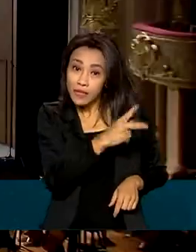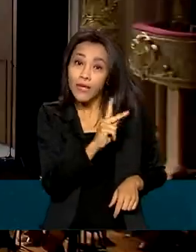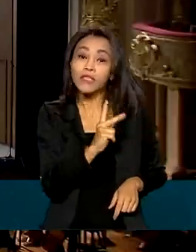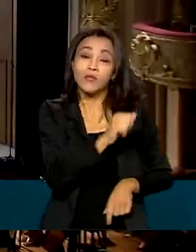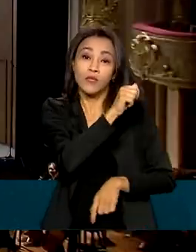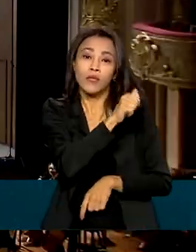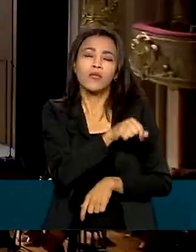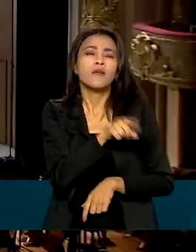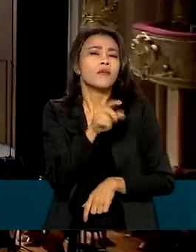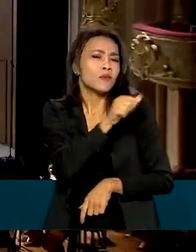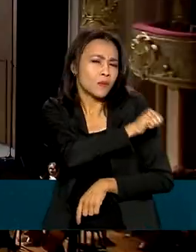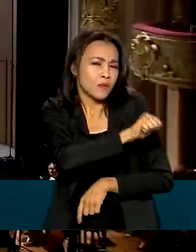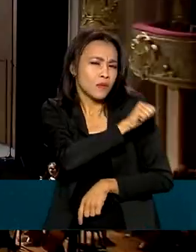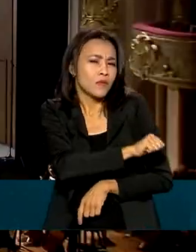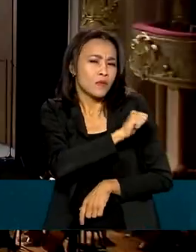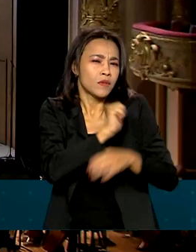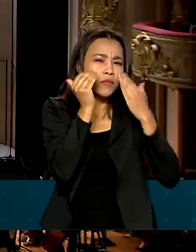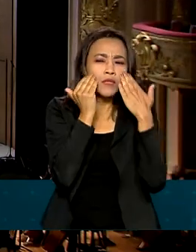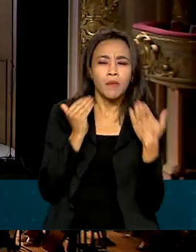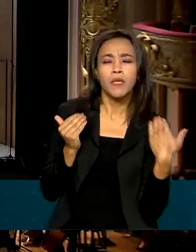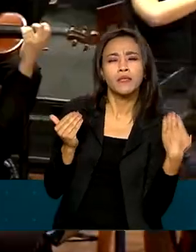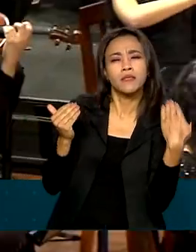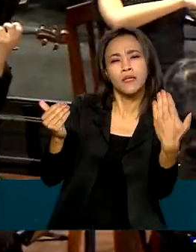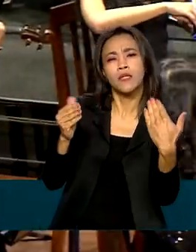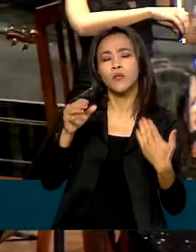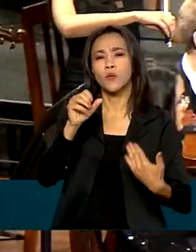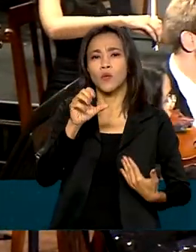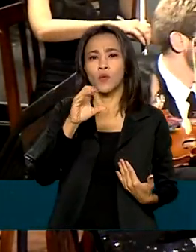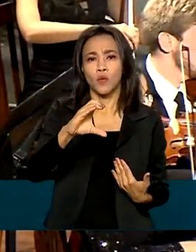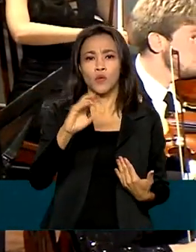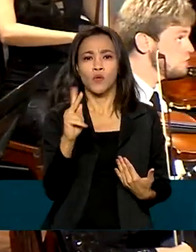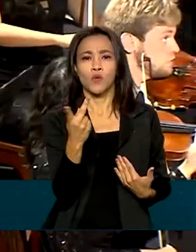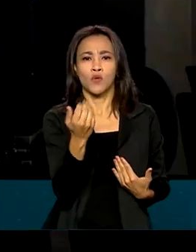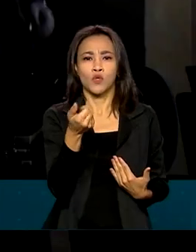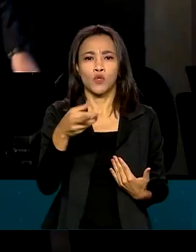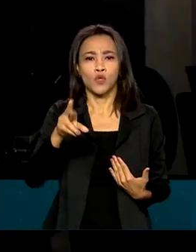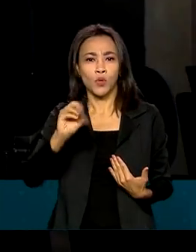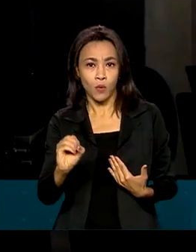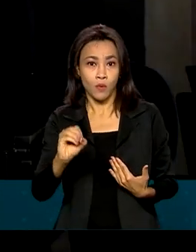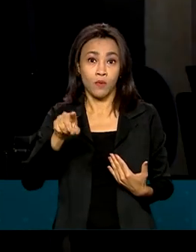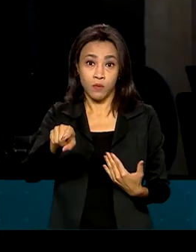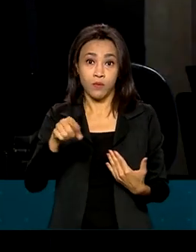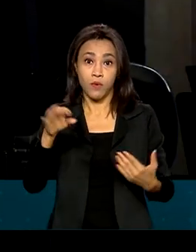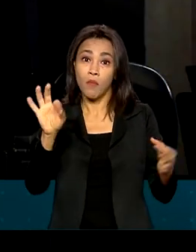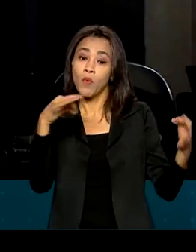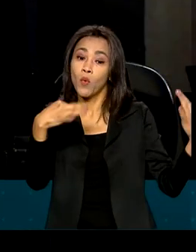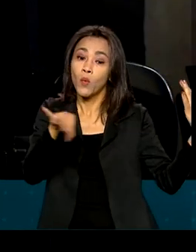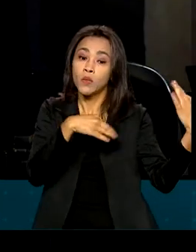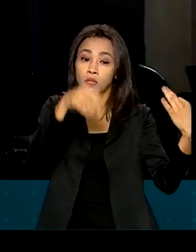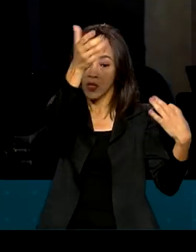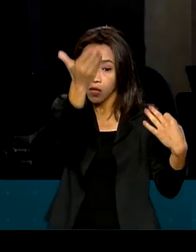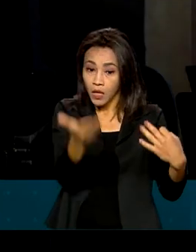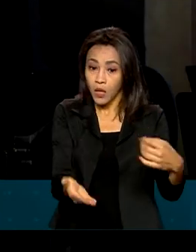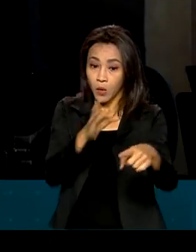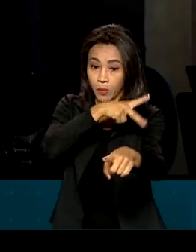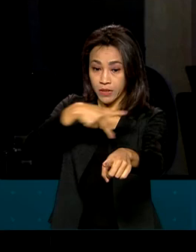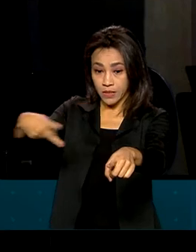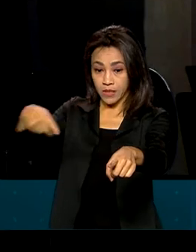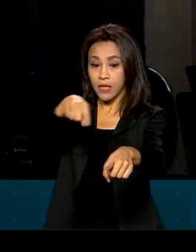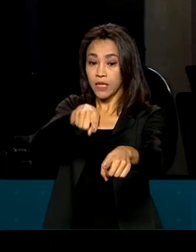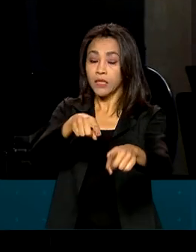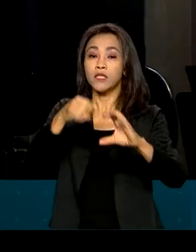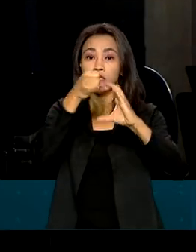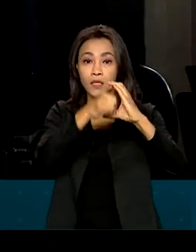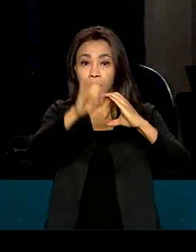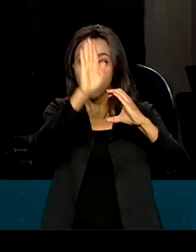se apresentou, interpretando Choro 6, de Heitor Villa-Lobos. O presidente da EBC, Glenn Valente, participou